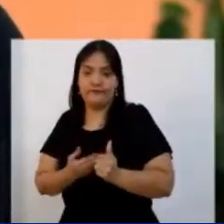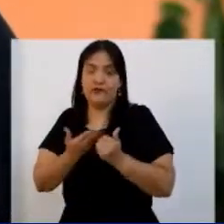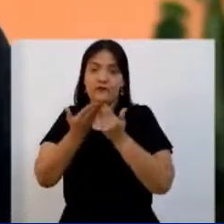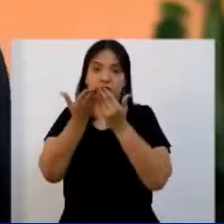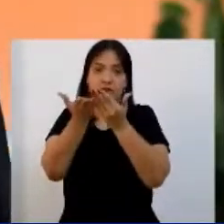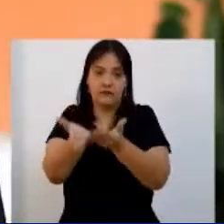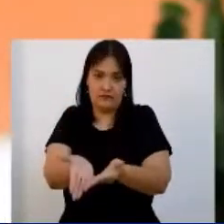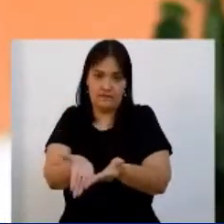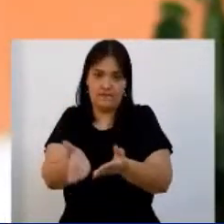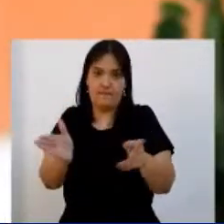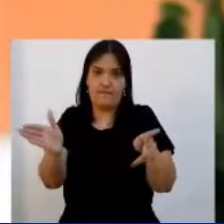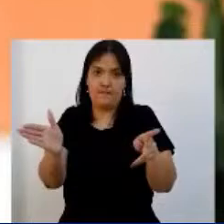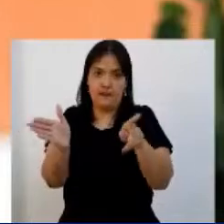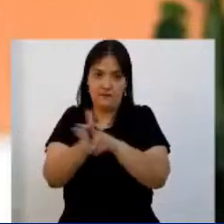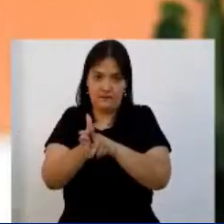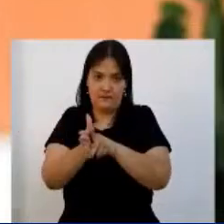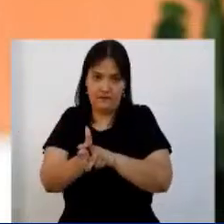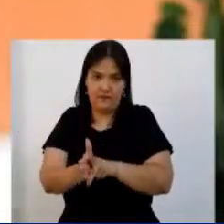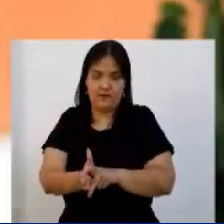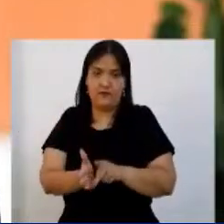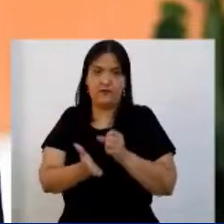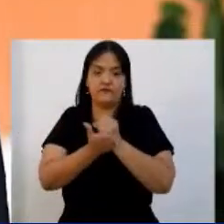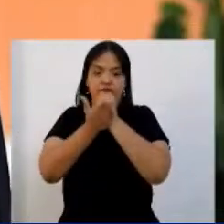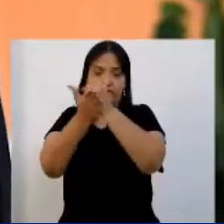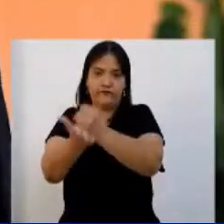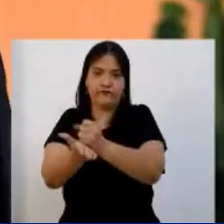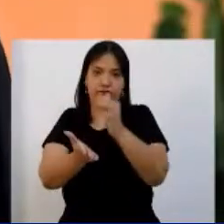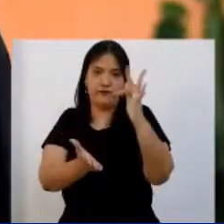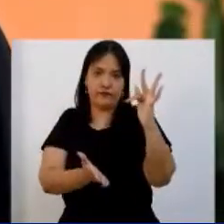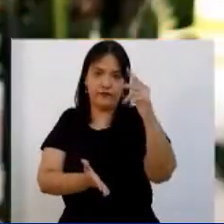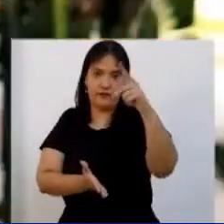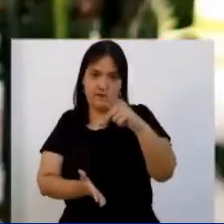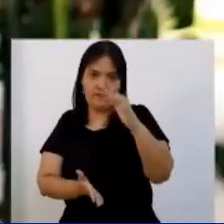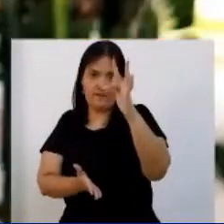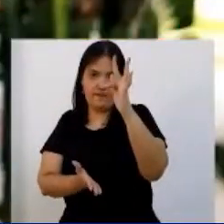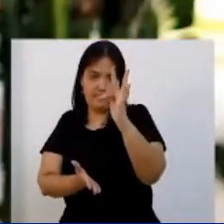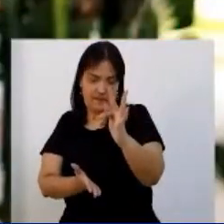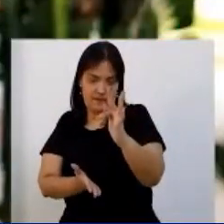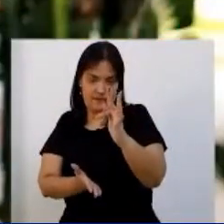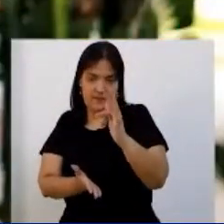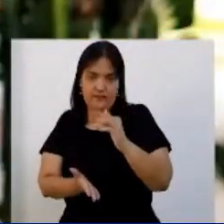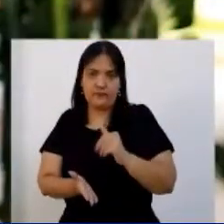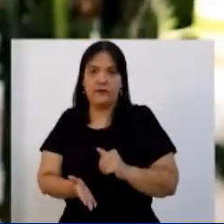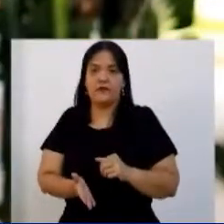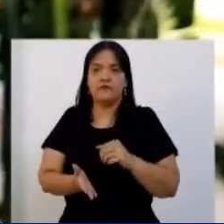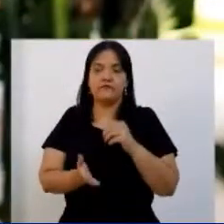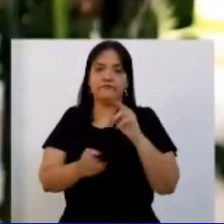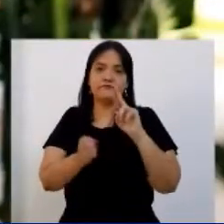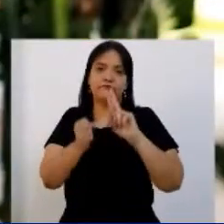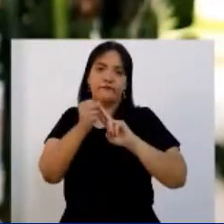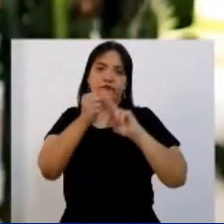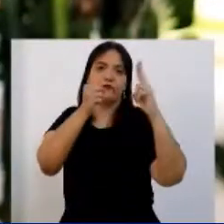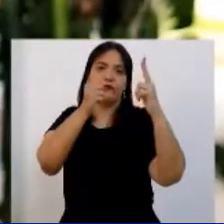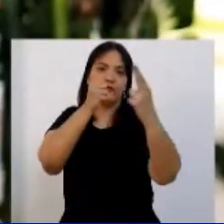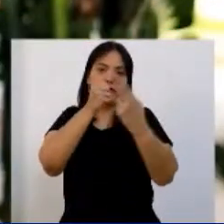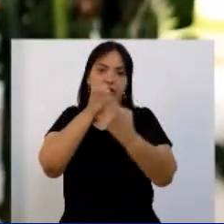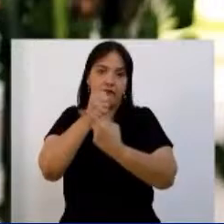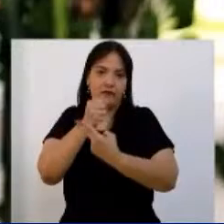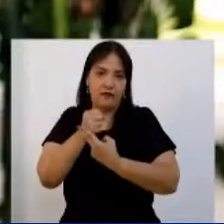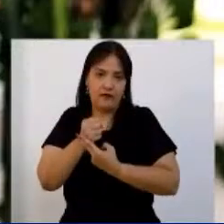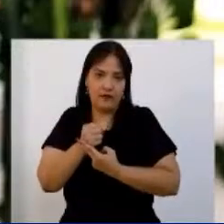foram concedidas pela própria fundação mantenedora da Univale e